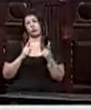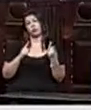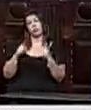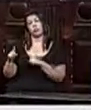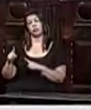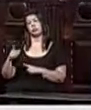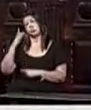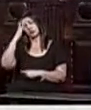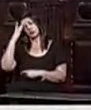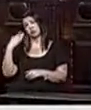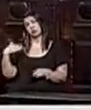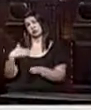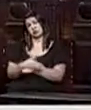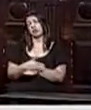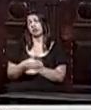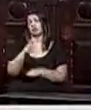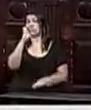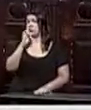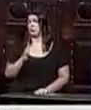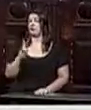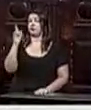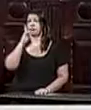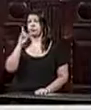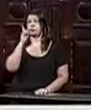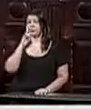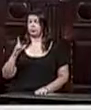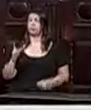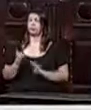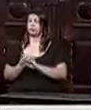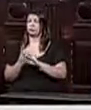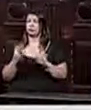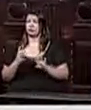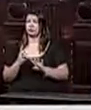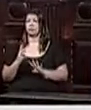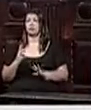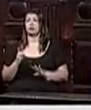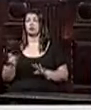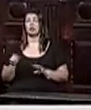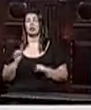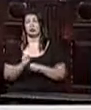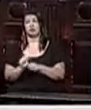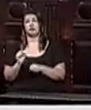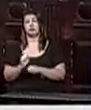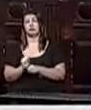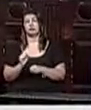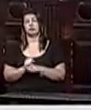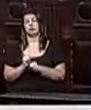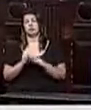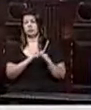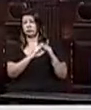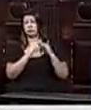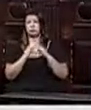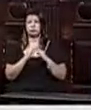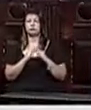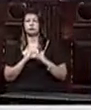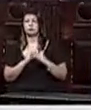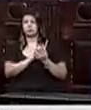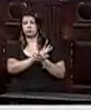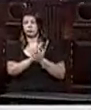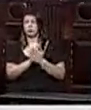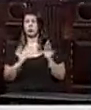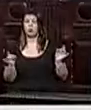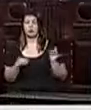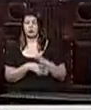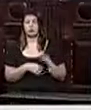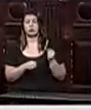o acesso ao direito de lutadores sociais que estavam permanentemente pressionando pela conclusão da obra